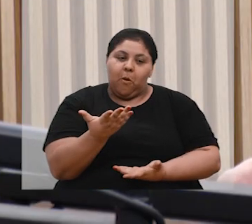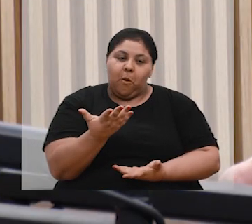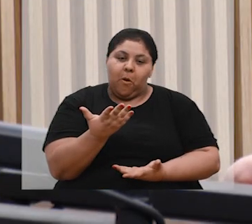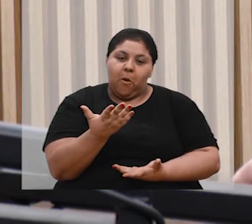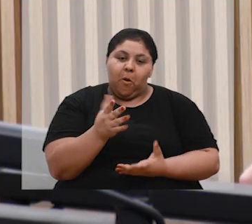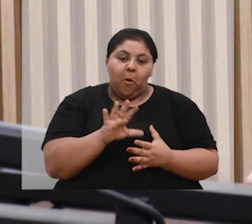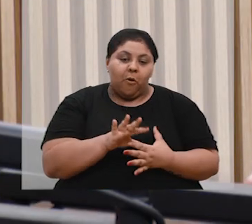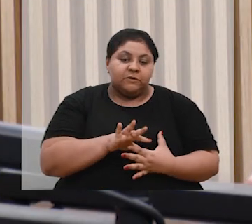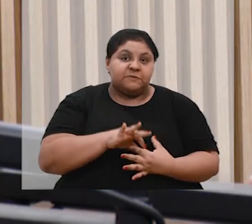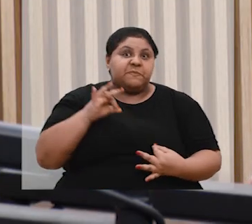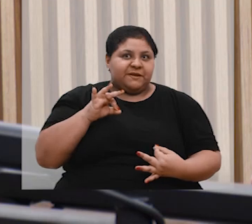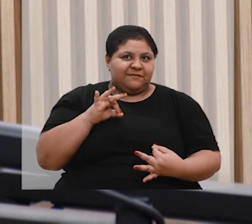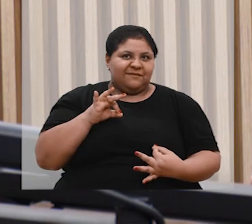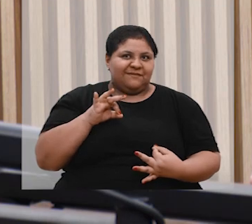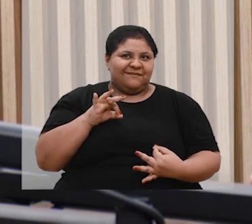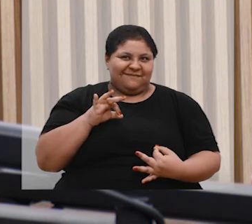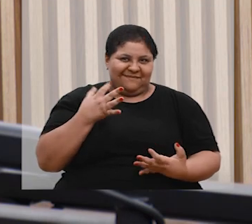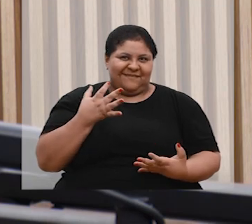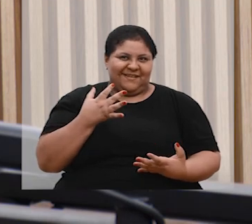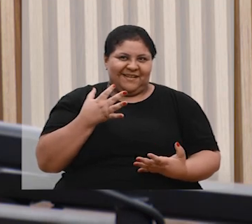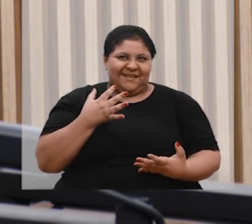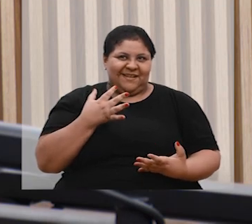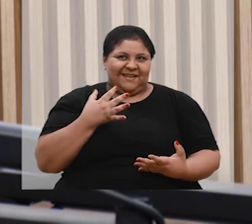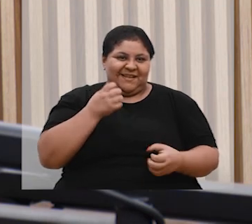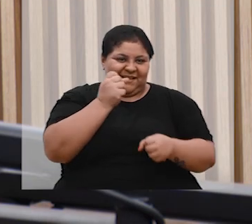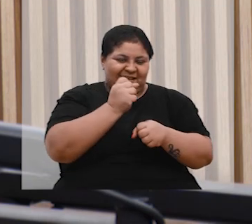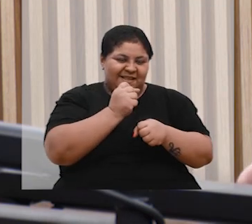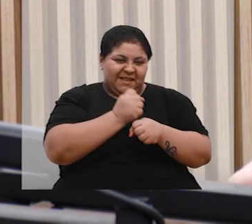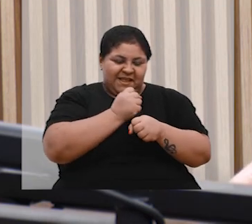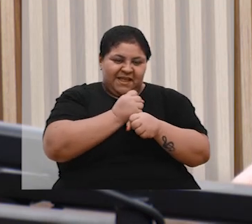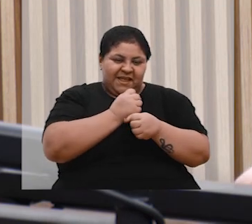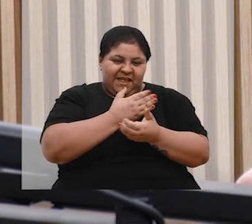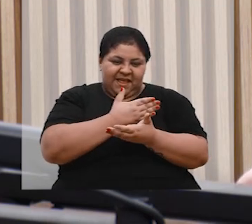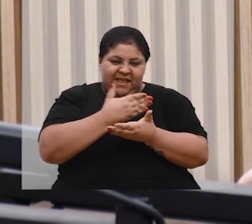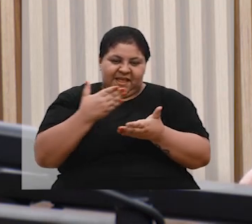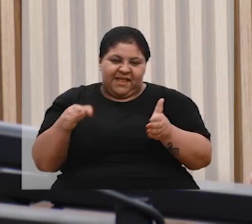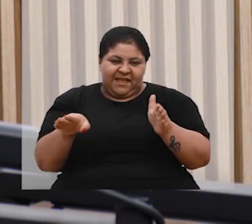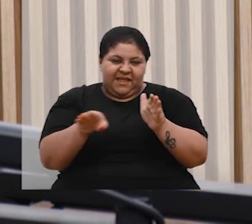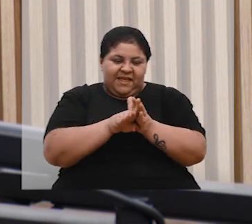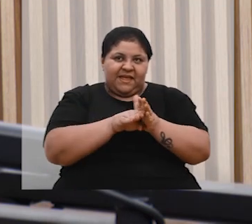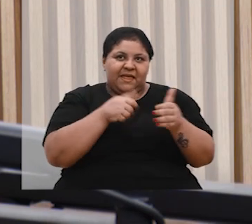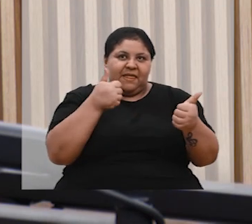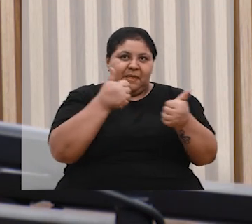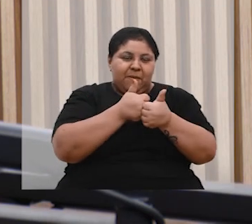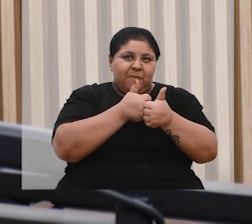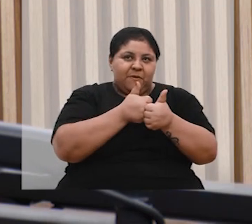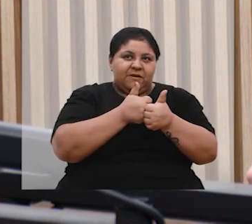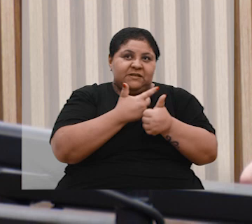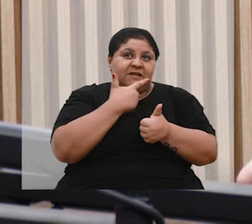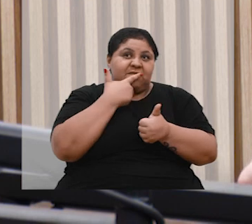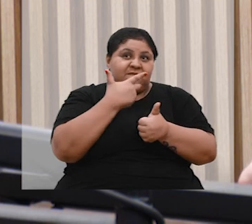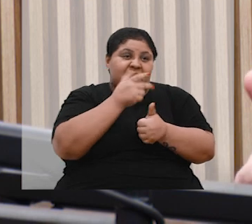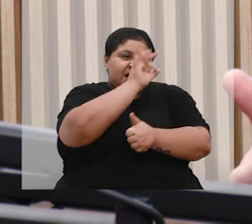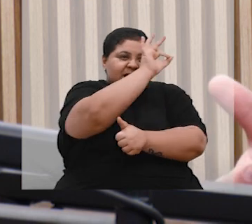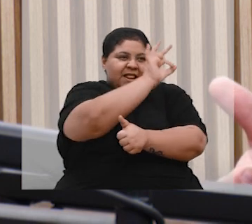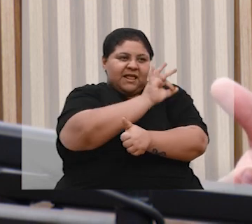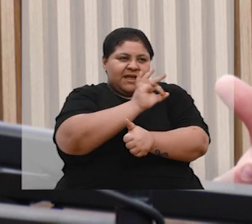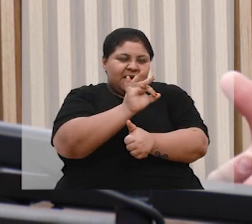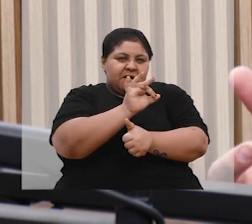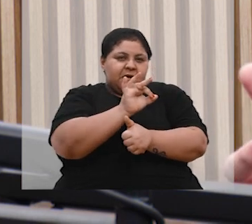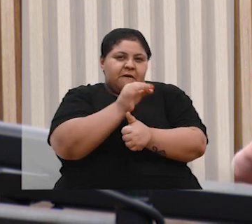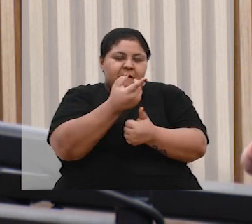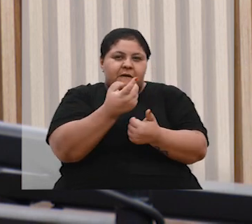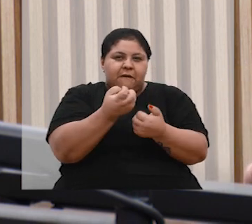a gente só conseguiu chegar perto a partir do depoimento do arquiteto. A visão